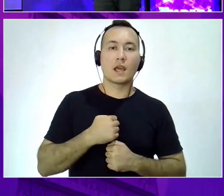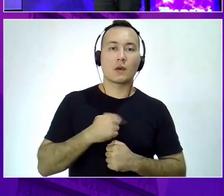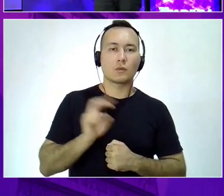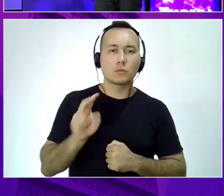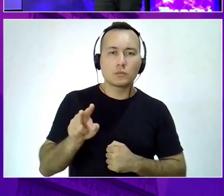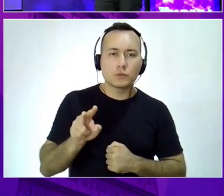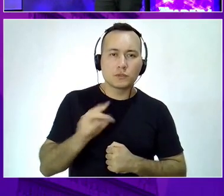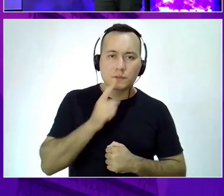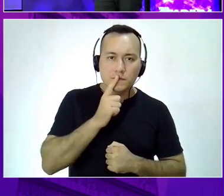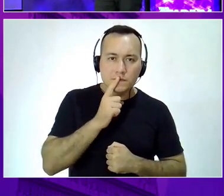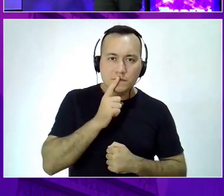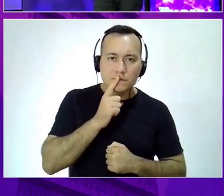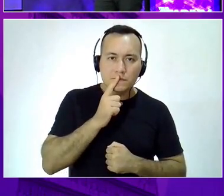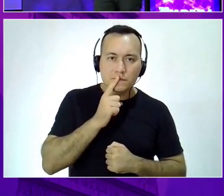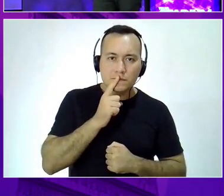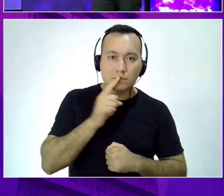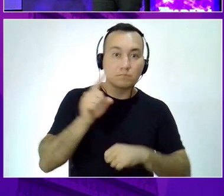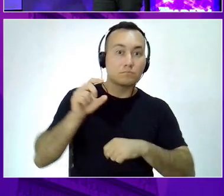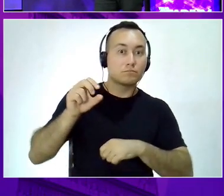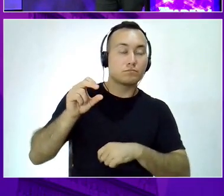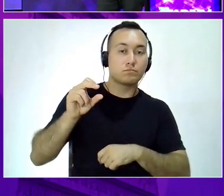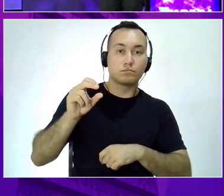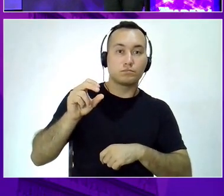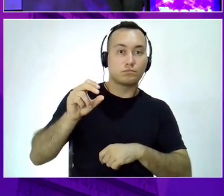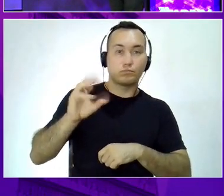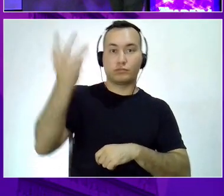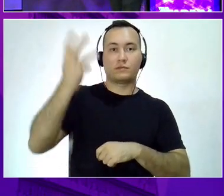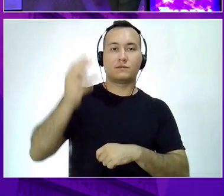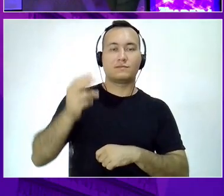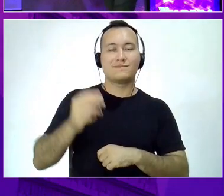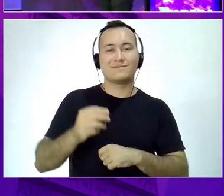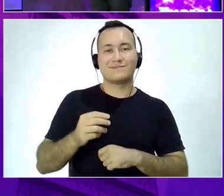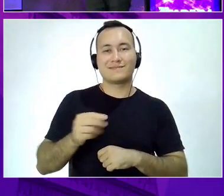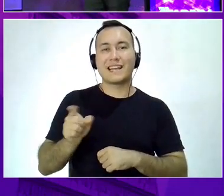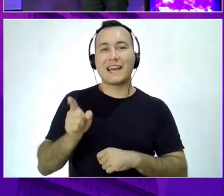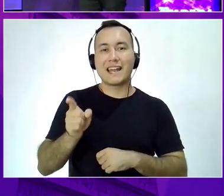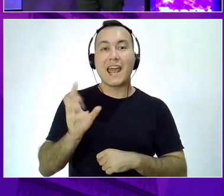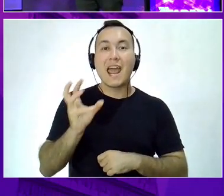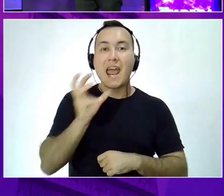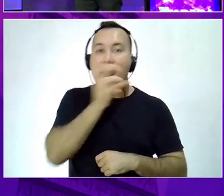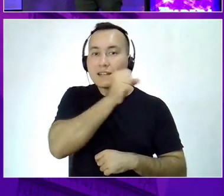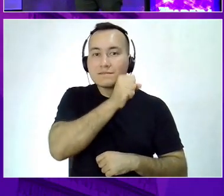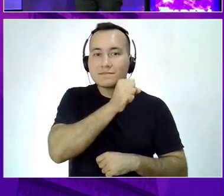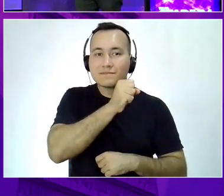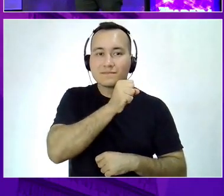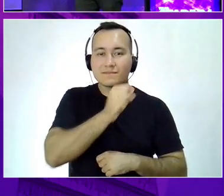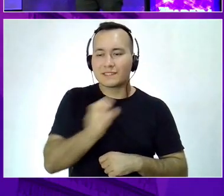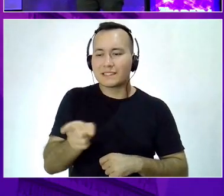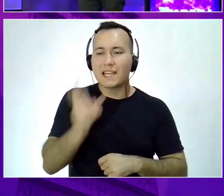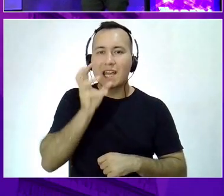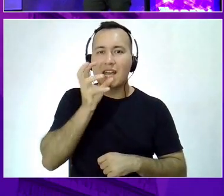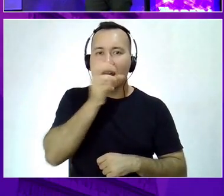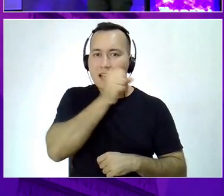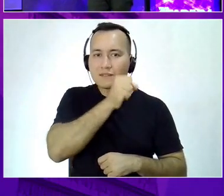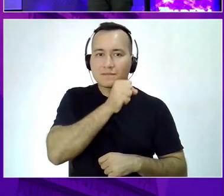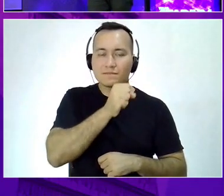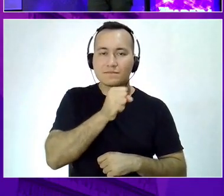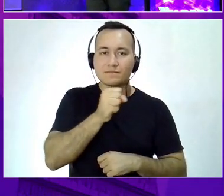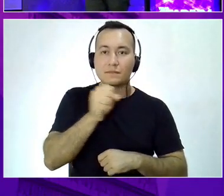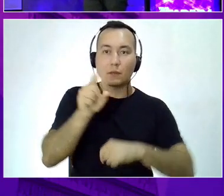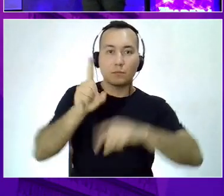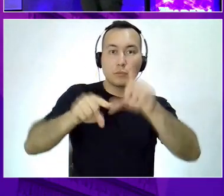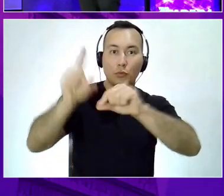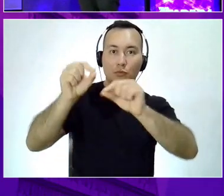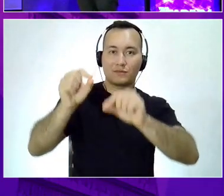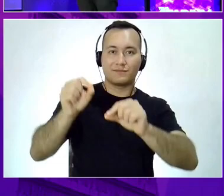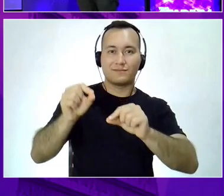no milímetro, perdia. Agora imagina utilizar o menu cascata com esse tipo de ferramenta. Agora